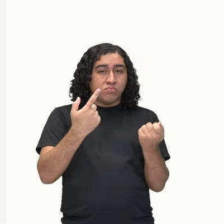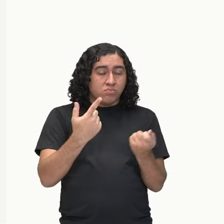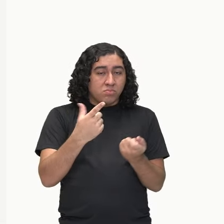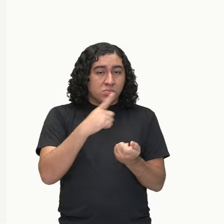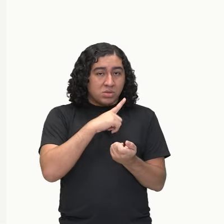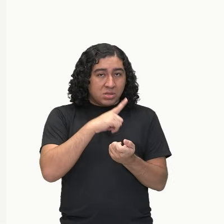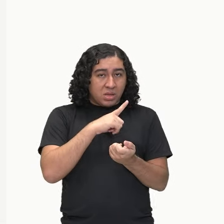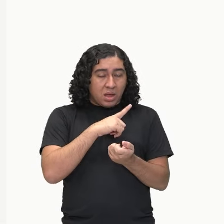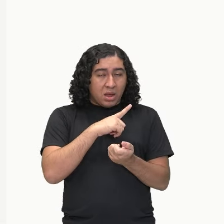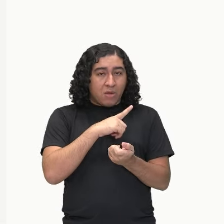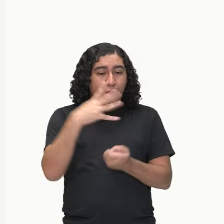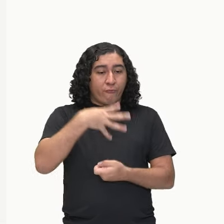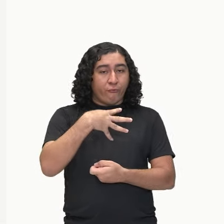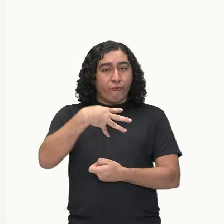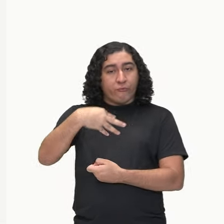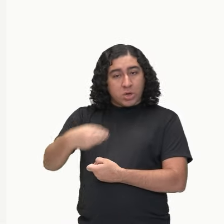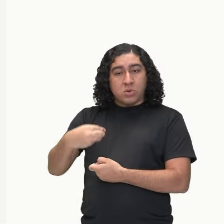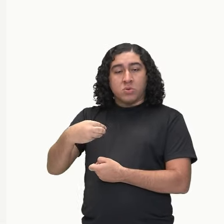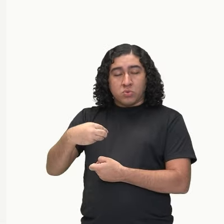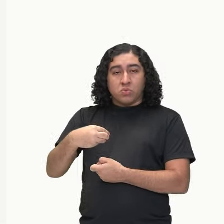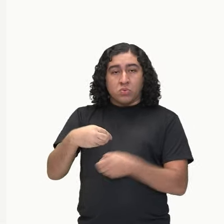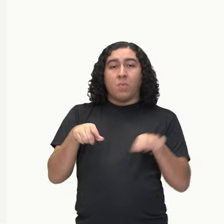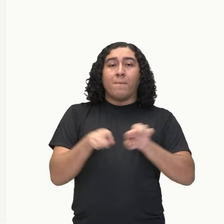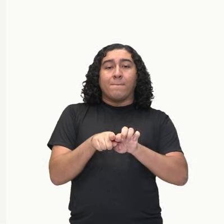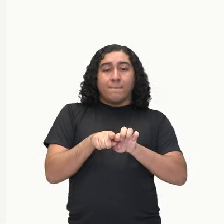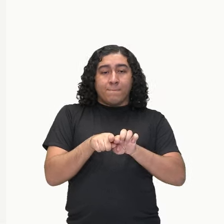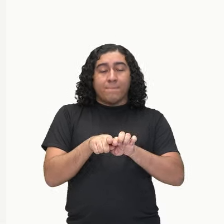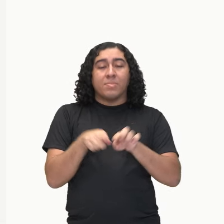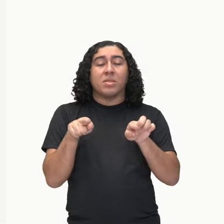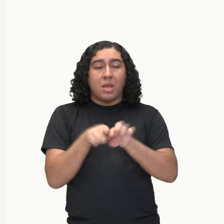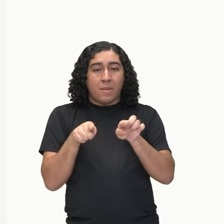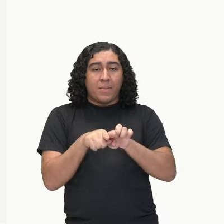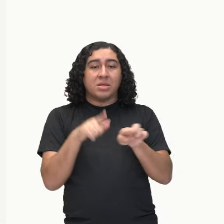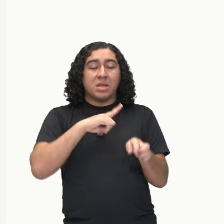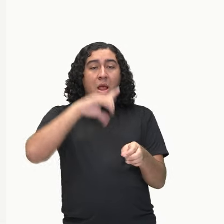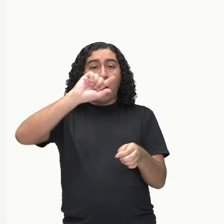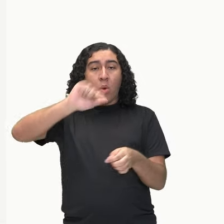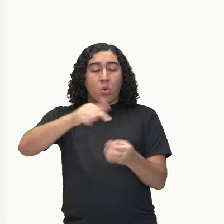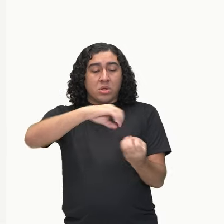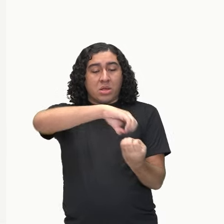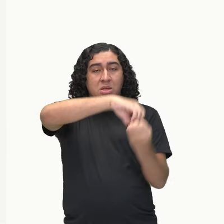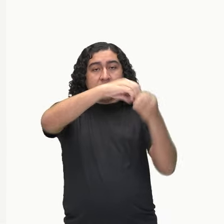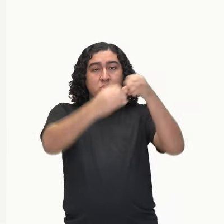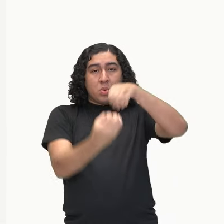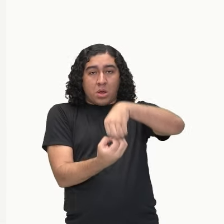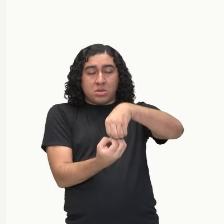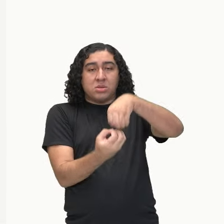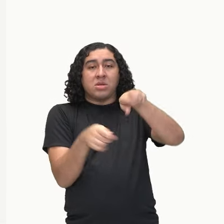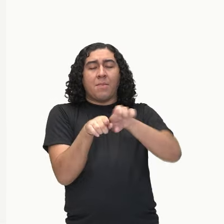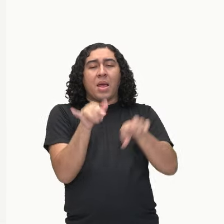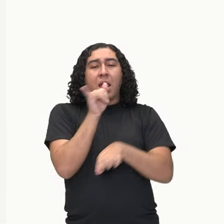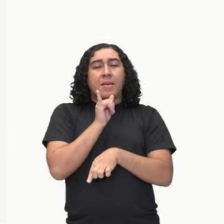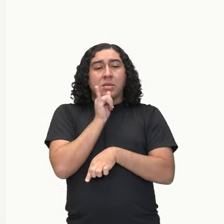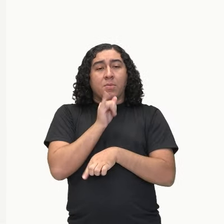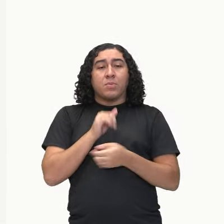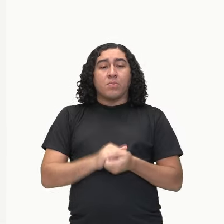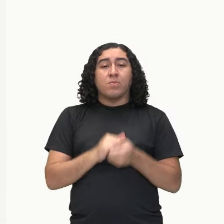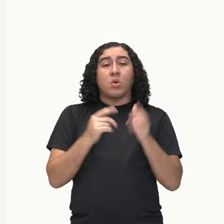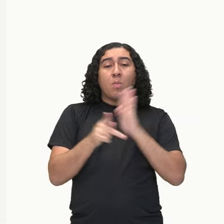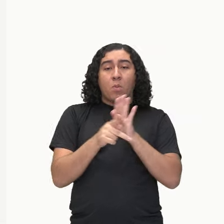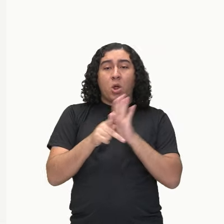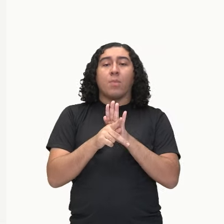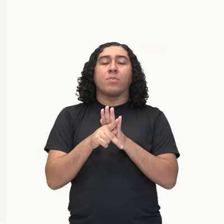quase que sexuada no grupo todinho, porém, tem uma representação assexuada com exemplos, por incrível